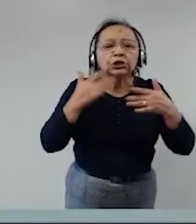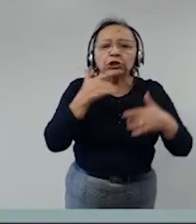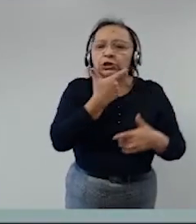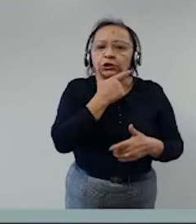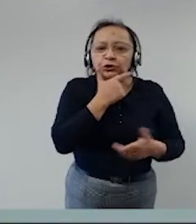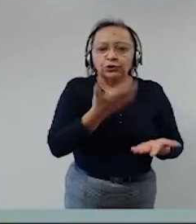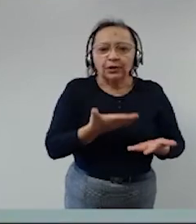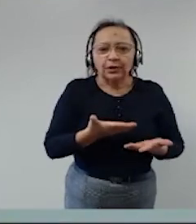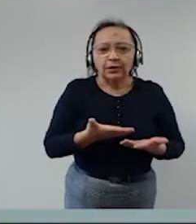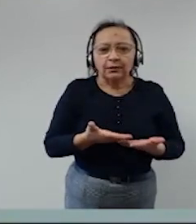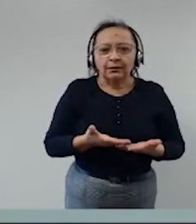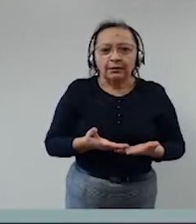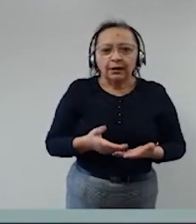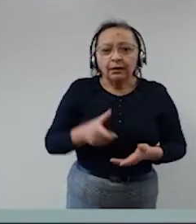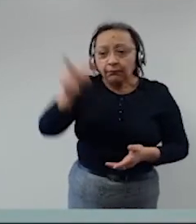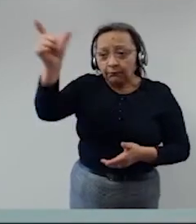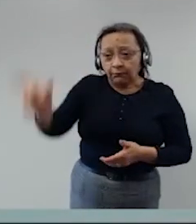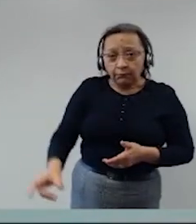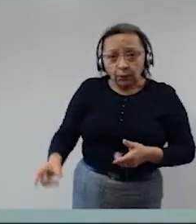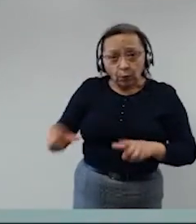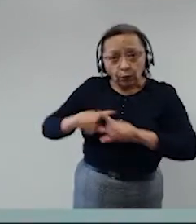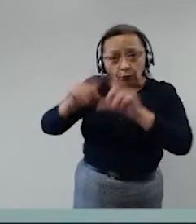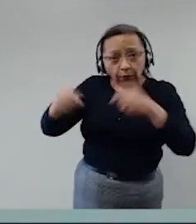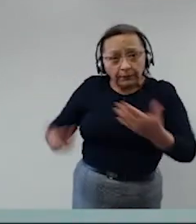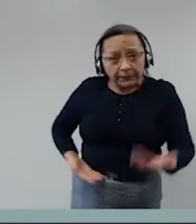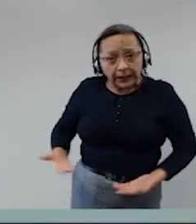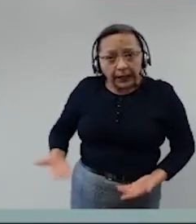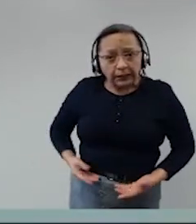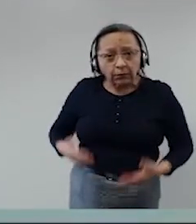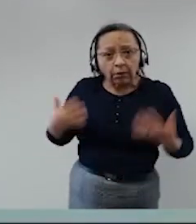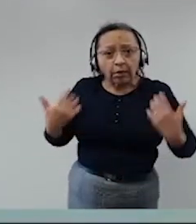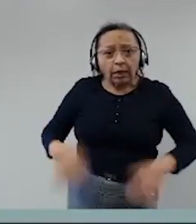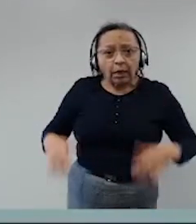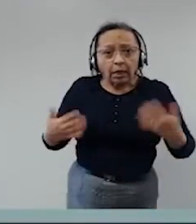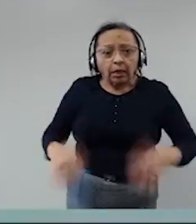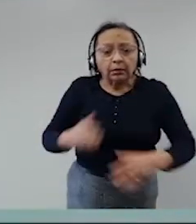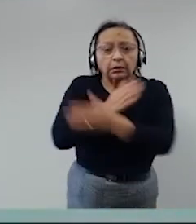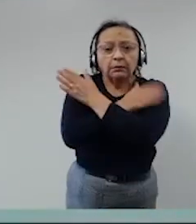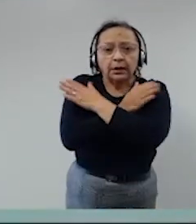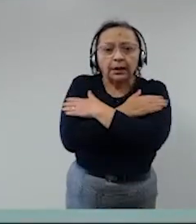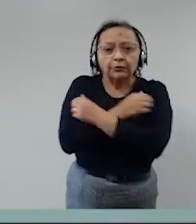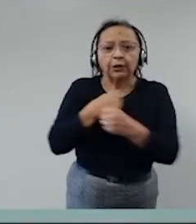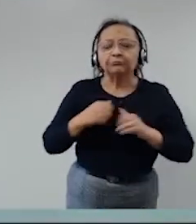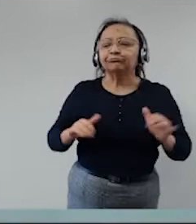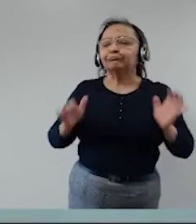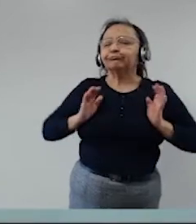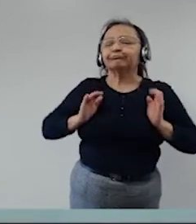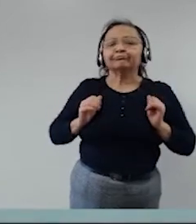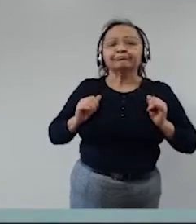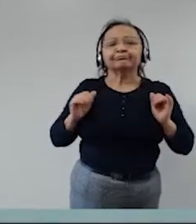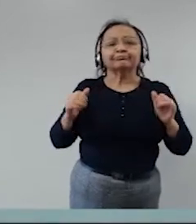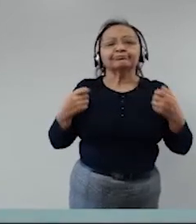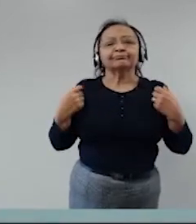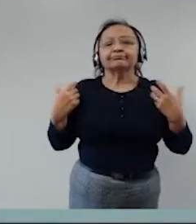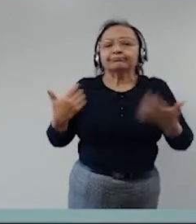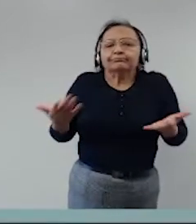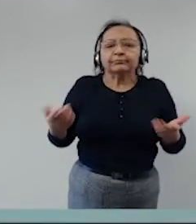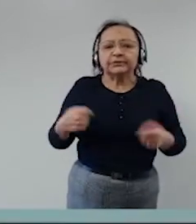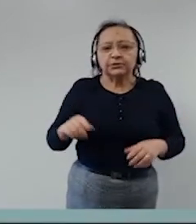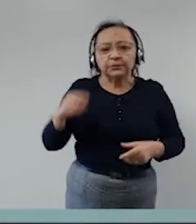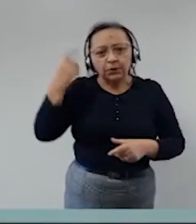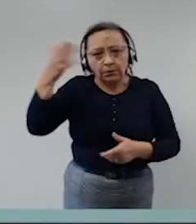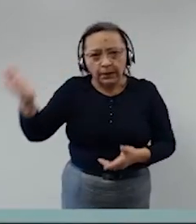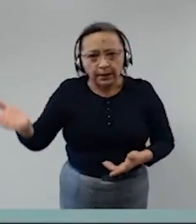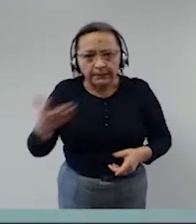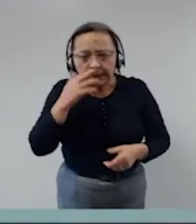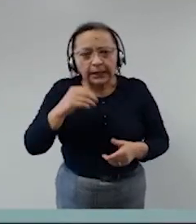da desgraça do trabalhador e da possibilidade do sindicato intervir validamente, para impedir